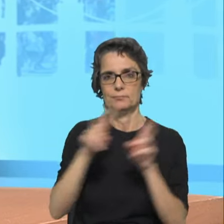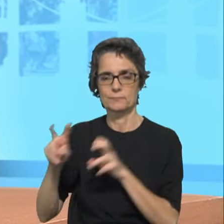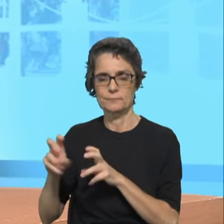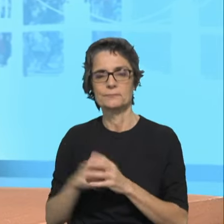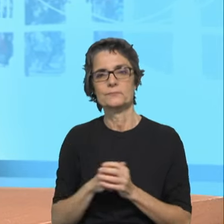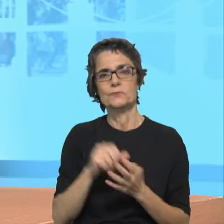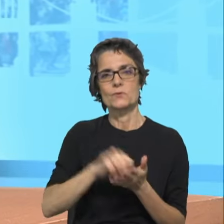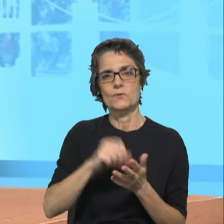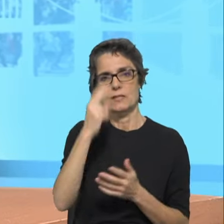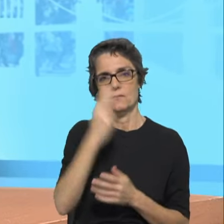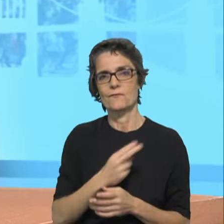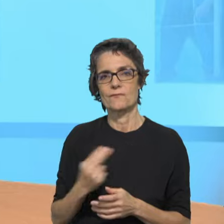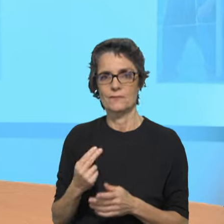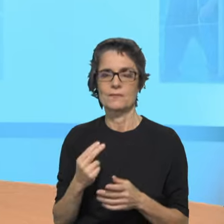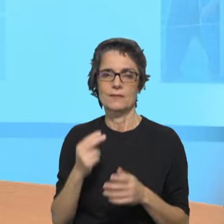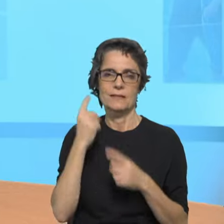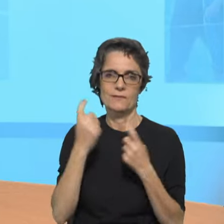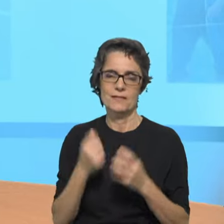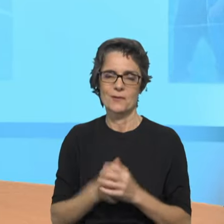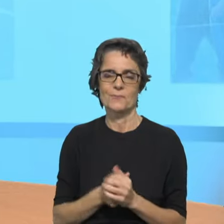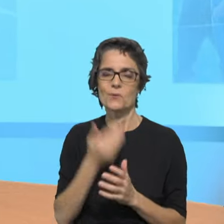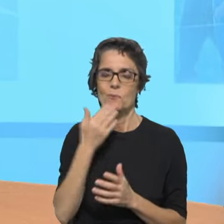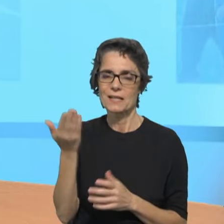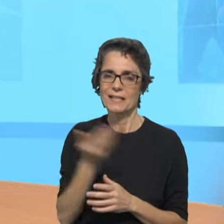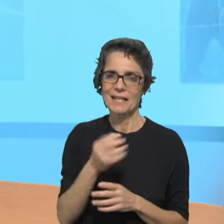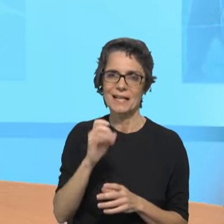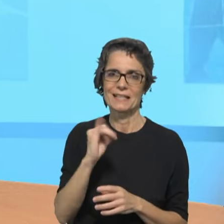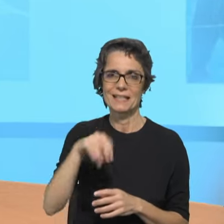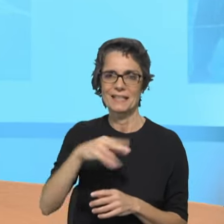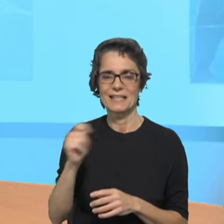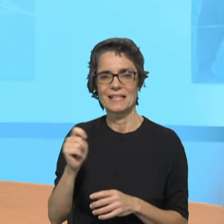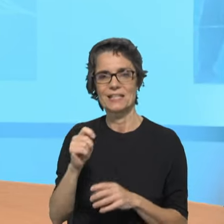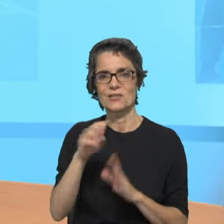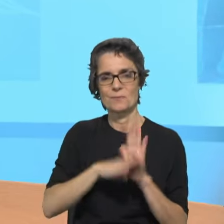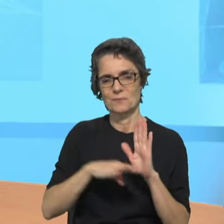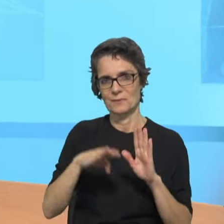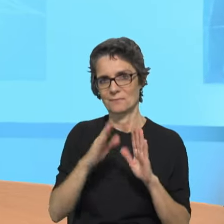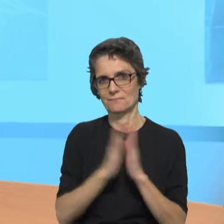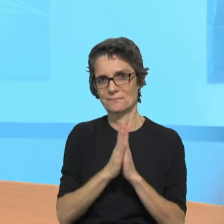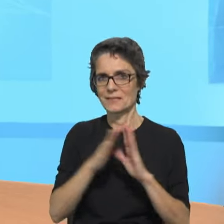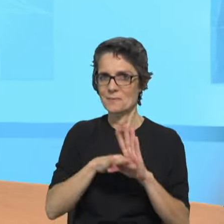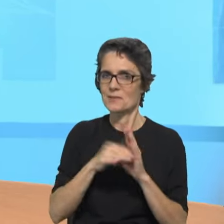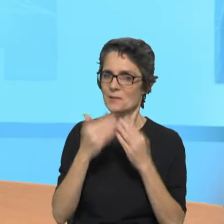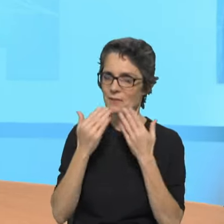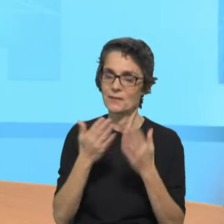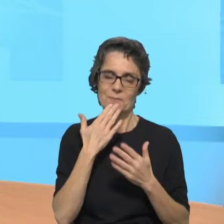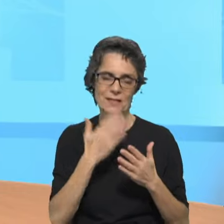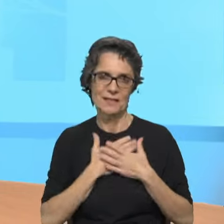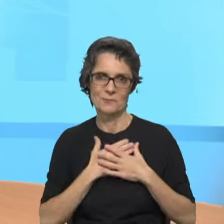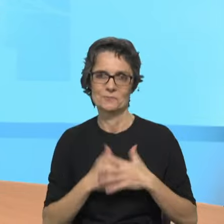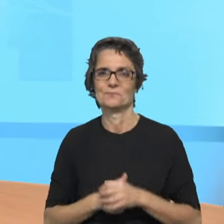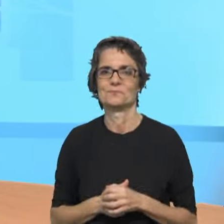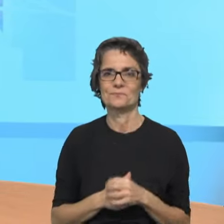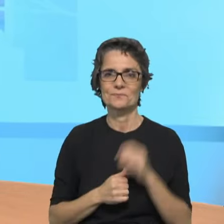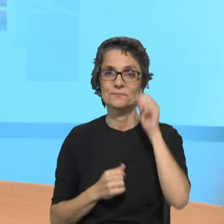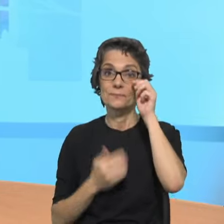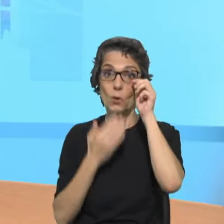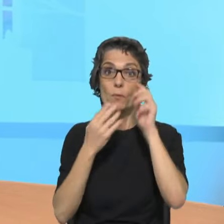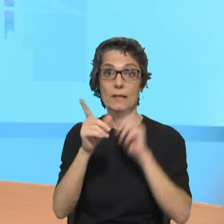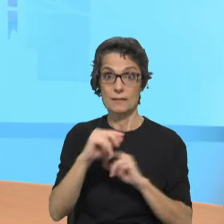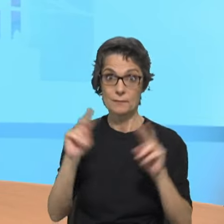Cristã. Obrigada, Inês, por ter estado connosco aqui no programa Eclésia, dar-nos conta deste programa. Muitíssimo obrigada. Obrigada. Obrigada por ter